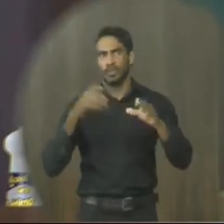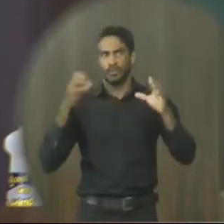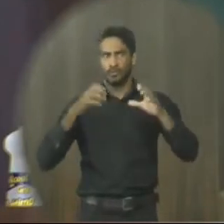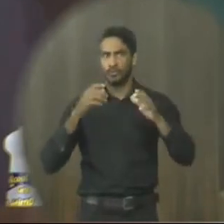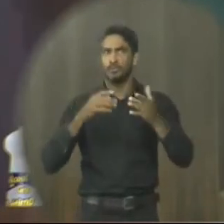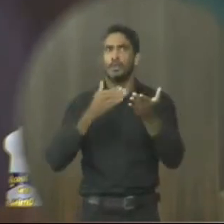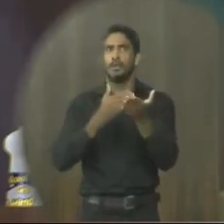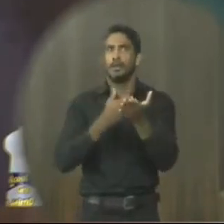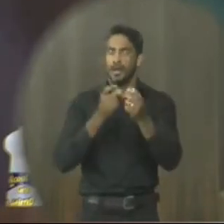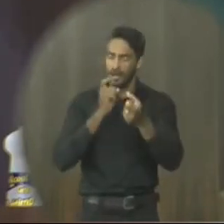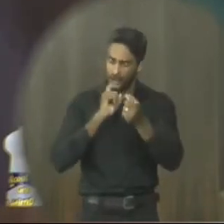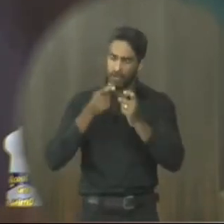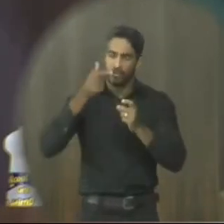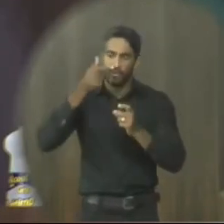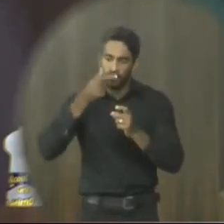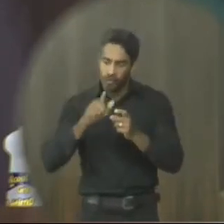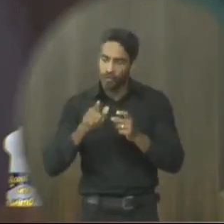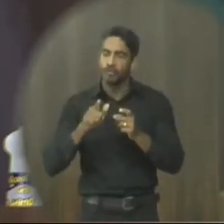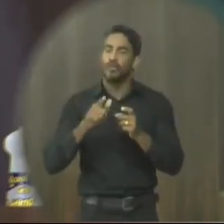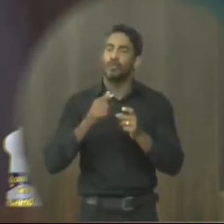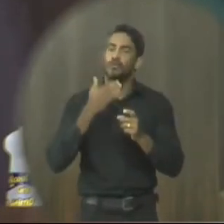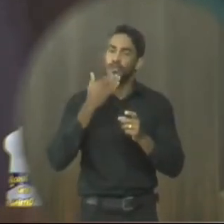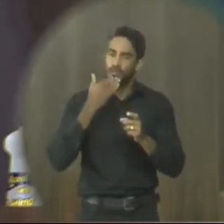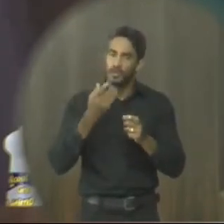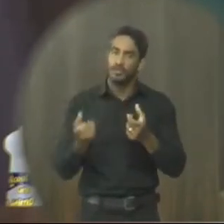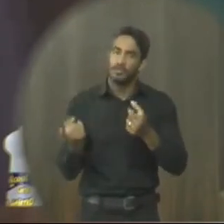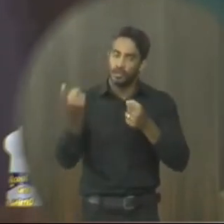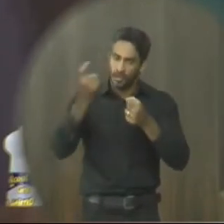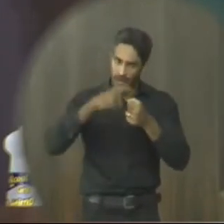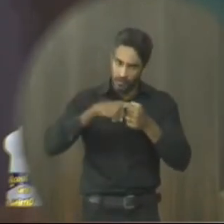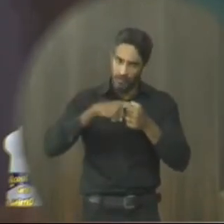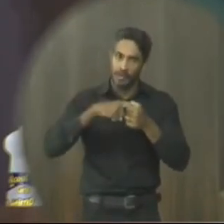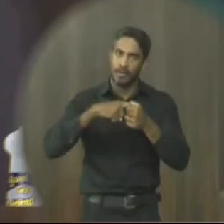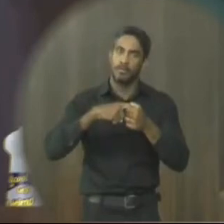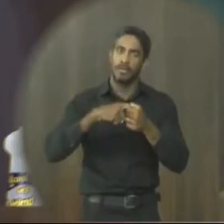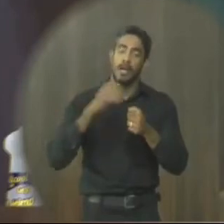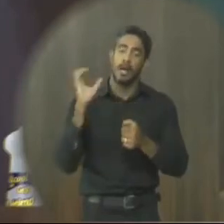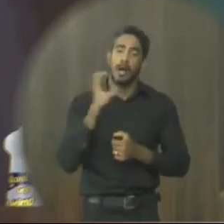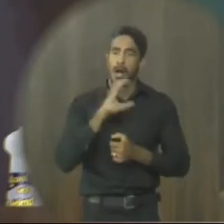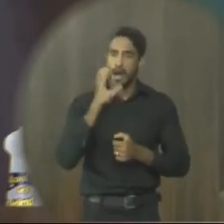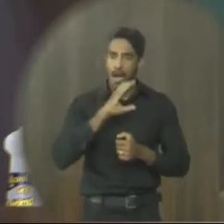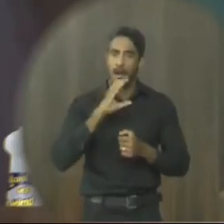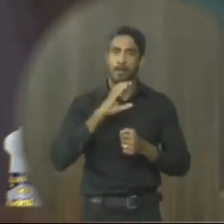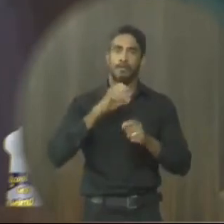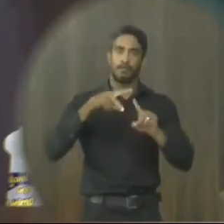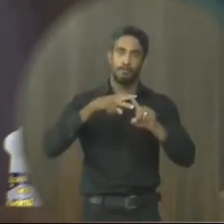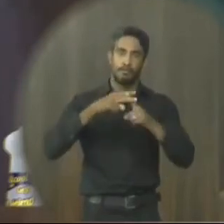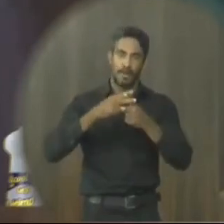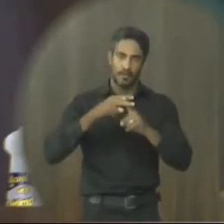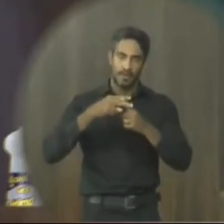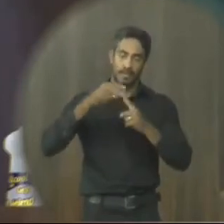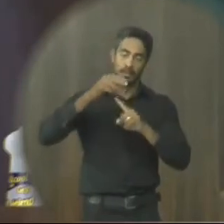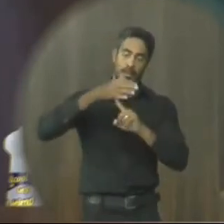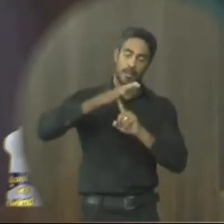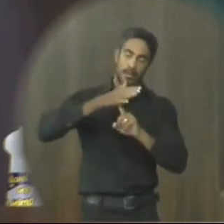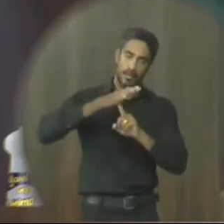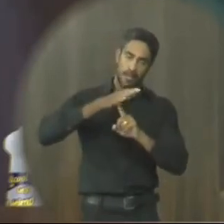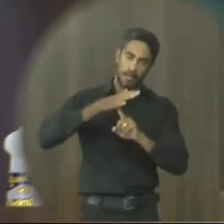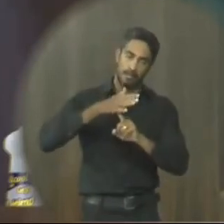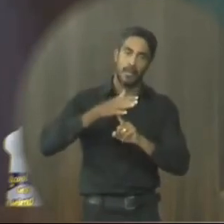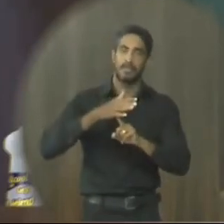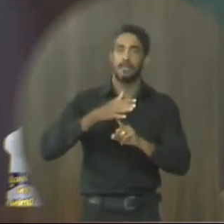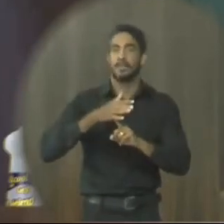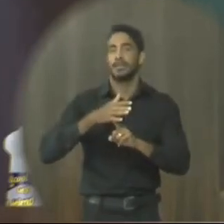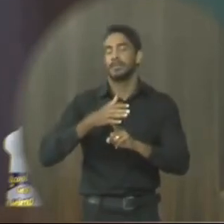nós reunimos novamente com a JJF e solicitamos o retorno o quanto antes dessa reforma importante para a Praça da